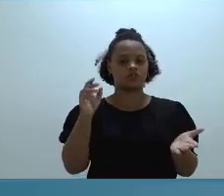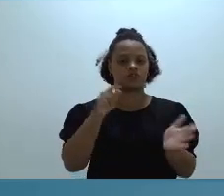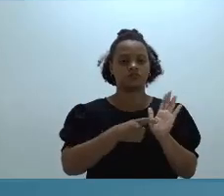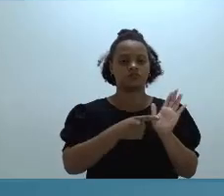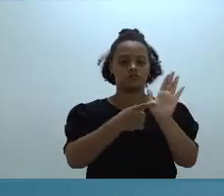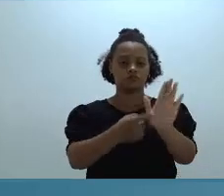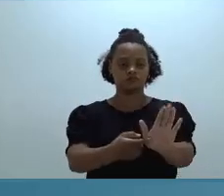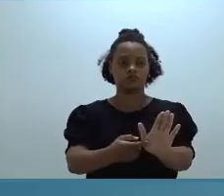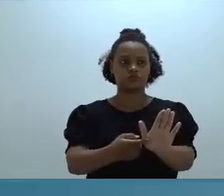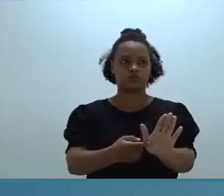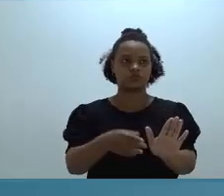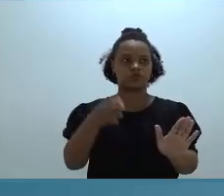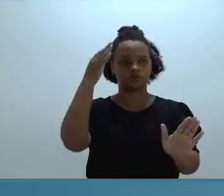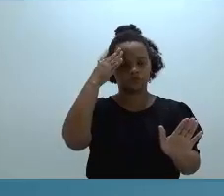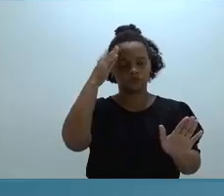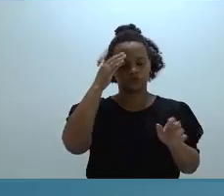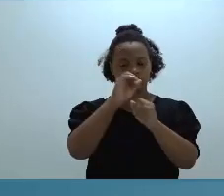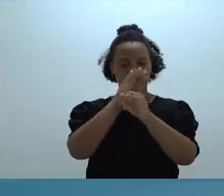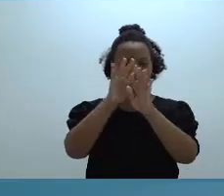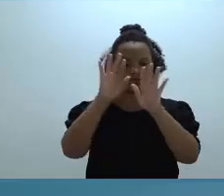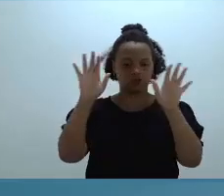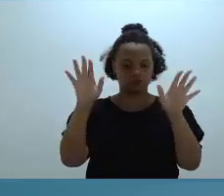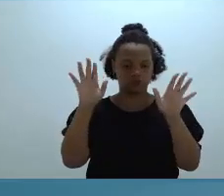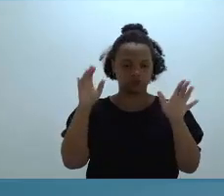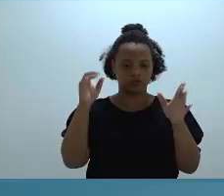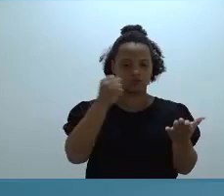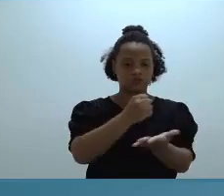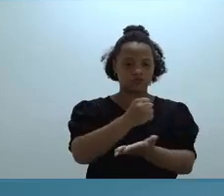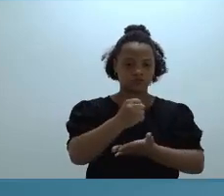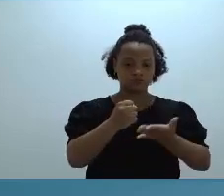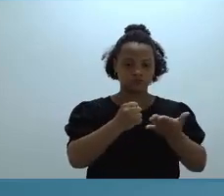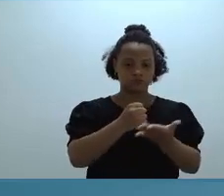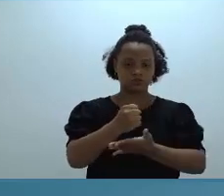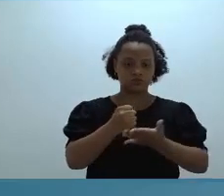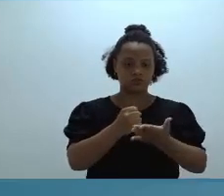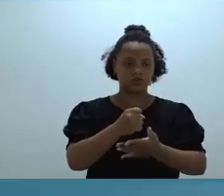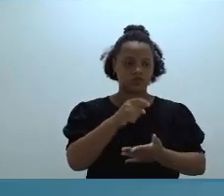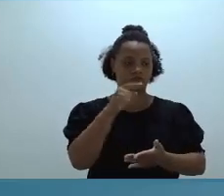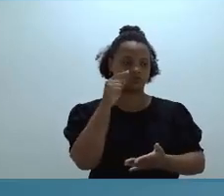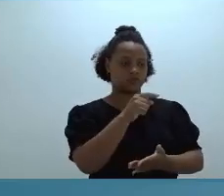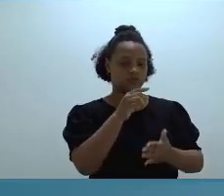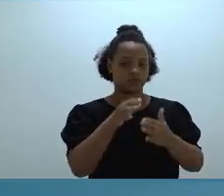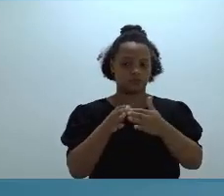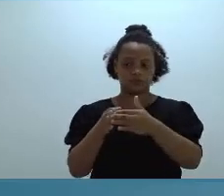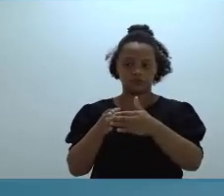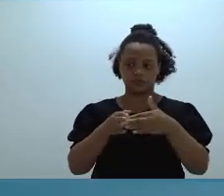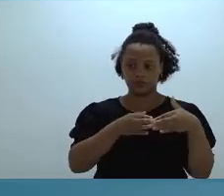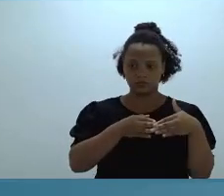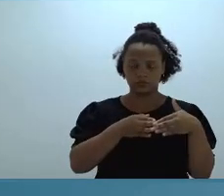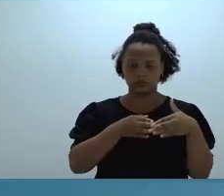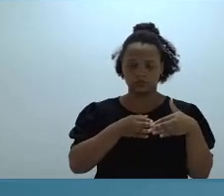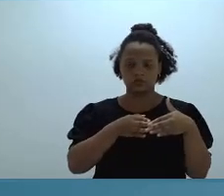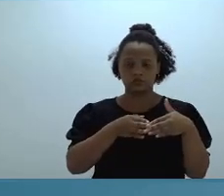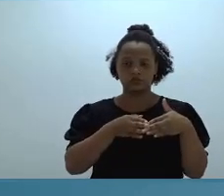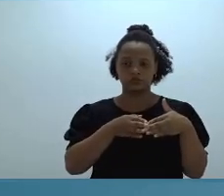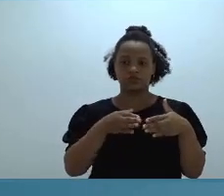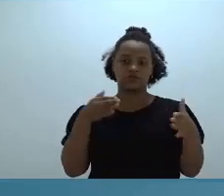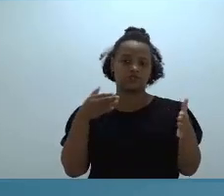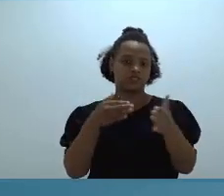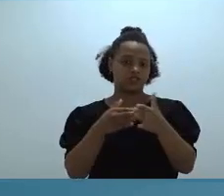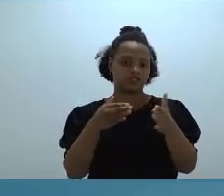Para a compreensão dos fundamentos utilizados pelos representantes, no pedido que foi rejeitado na